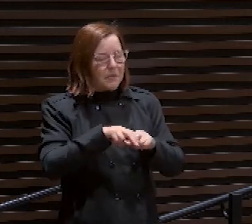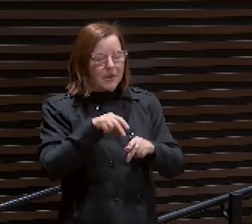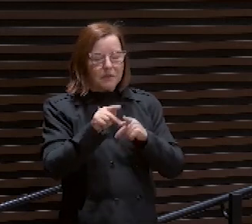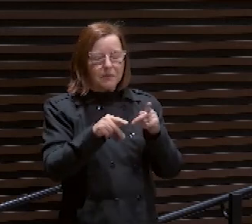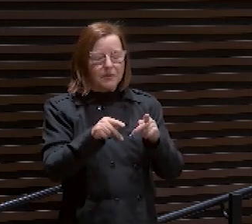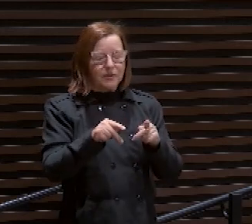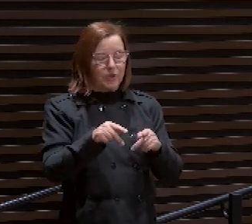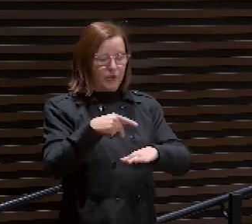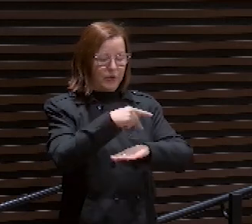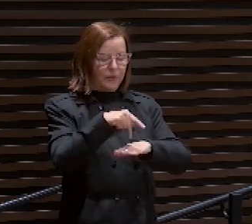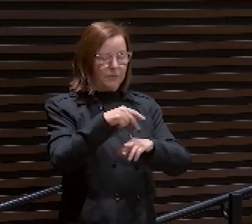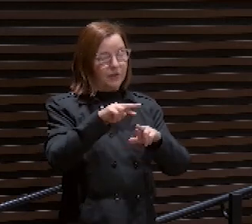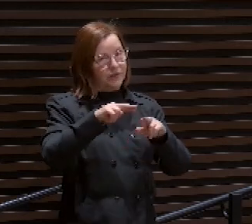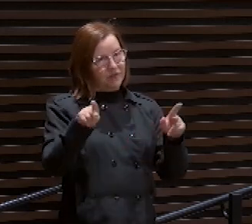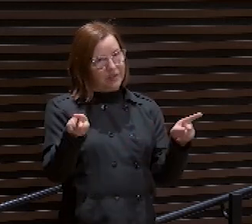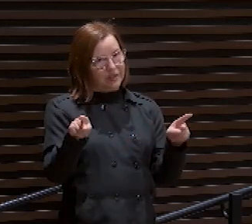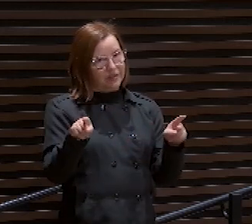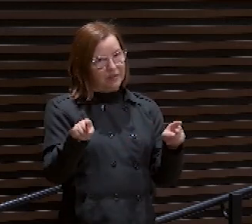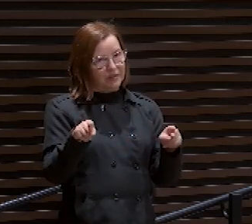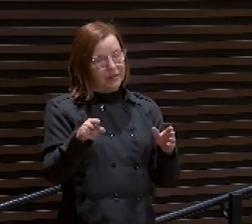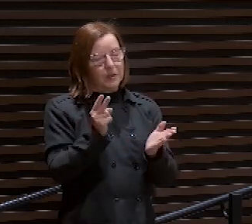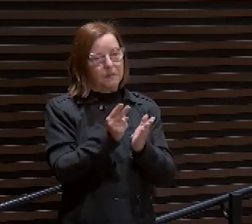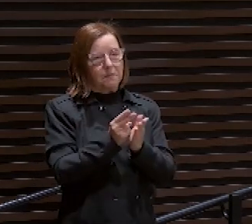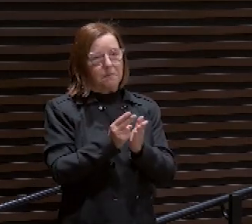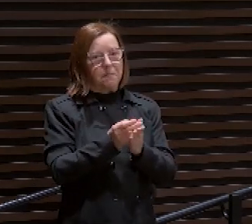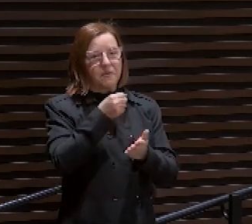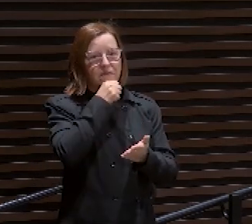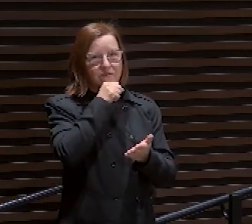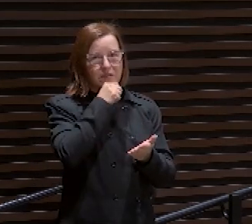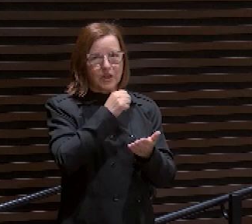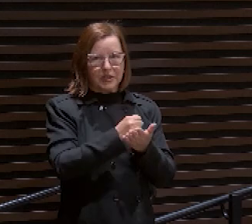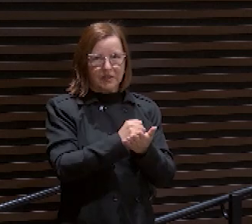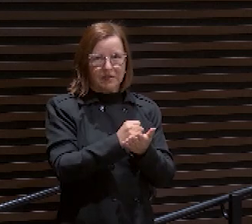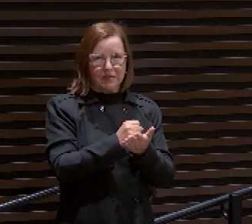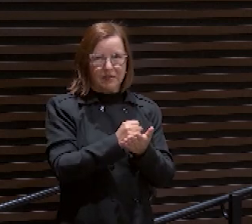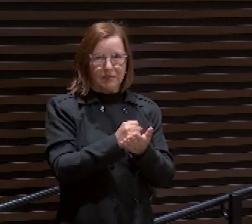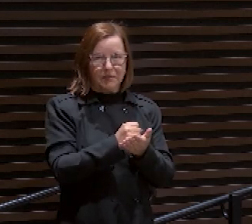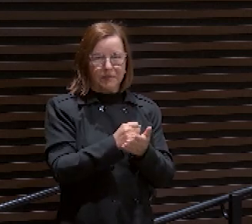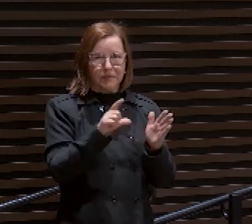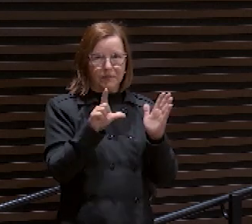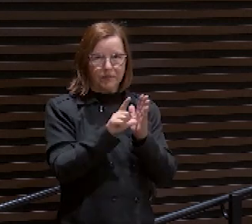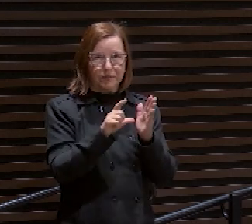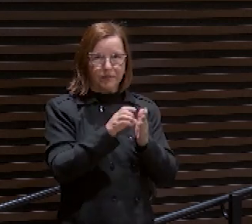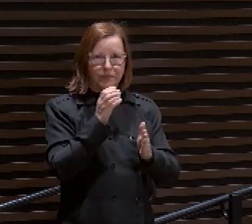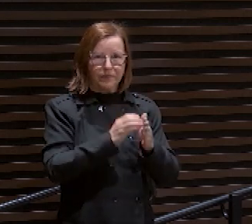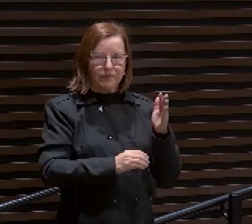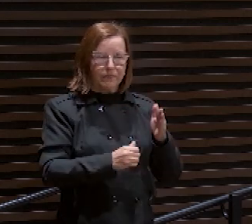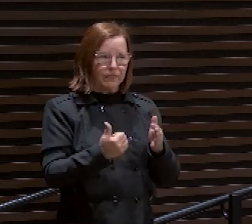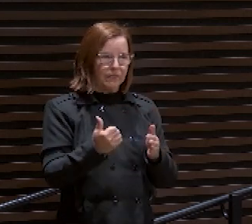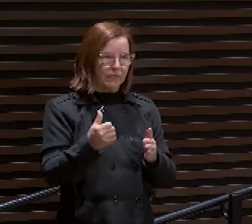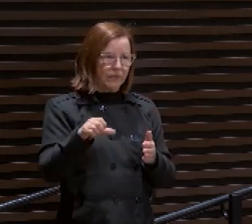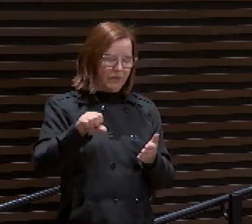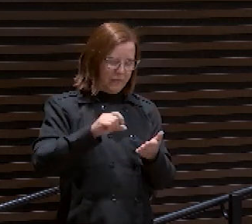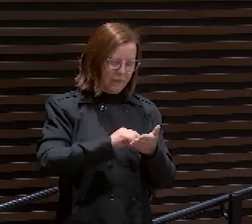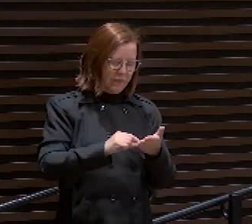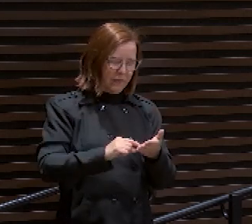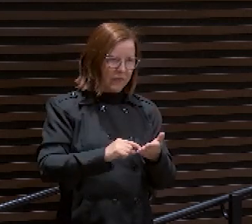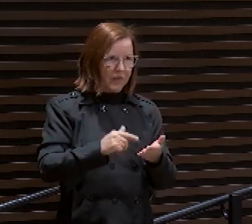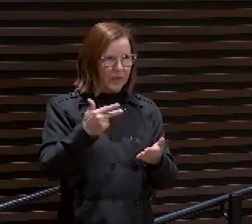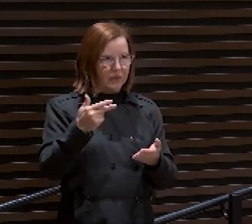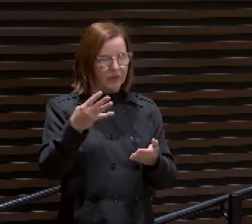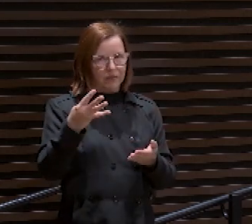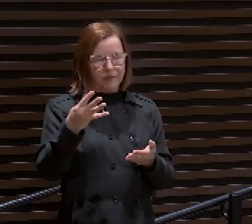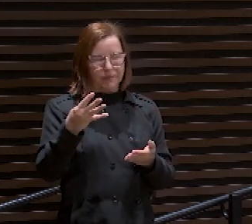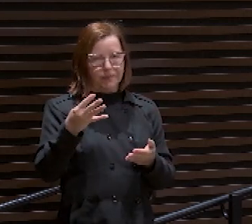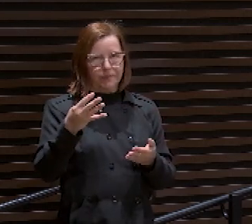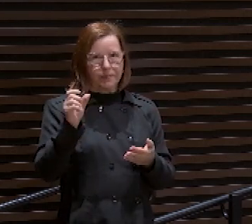aos inimigos, mesmo no Antigo Testamento. Então nós vamos abrir alguns textos. Levítico capítulo 19, versículo 34, a palavra de